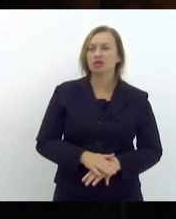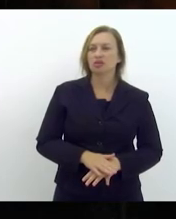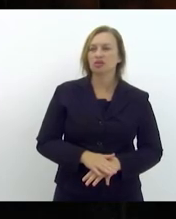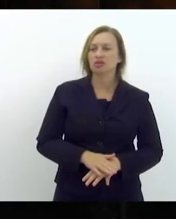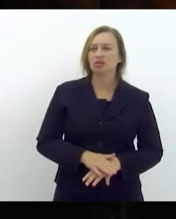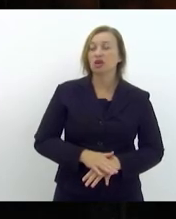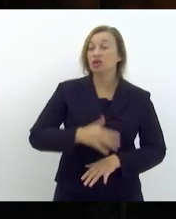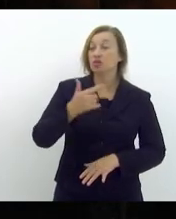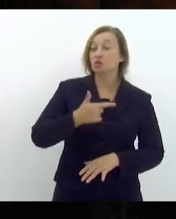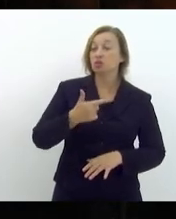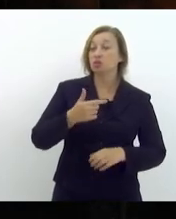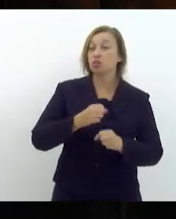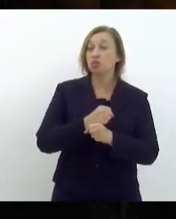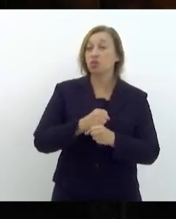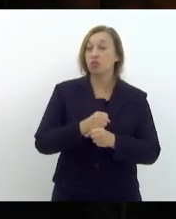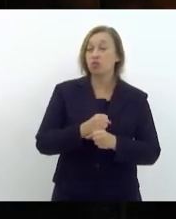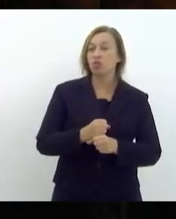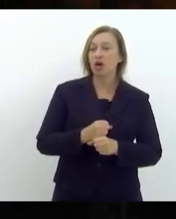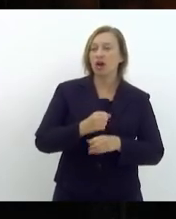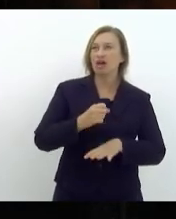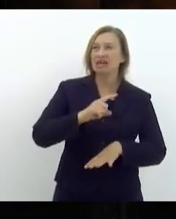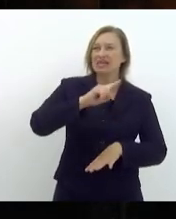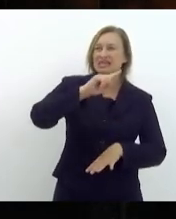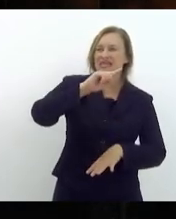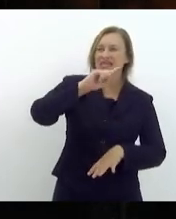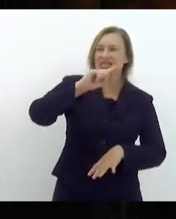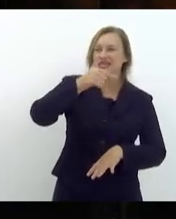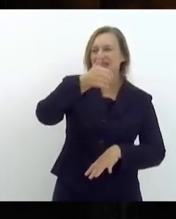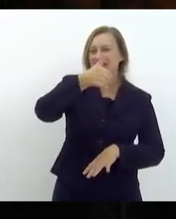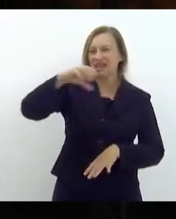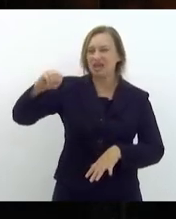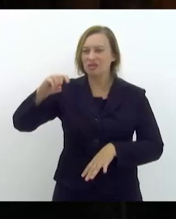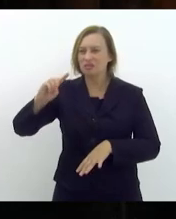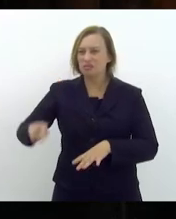consecutivo a casa de 100 mil denúncias